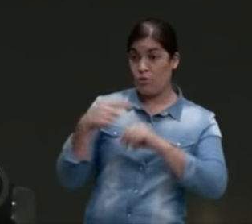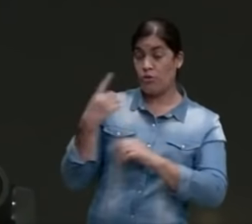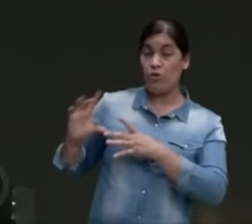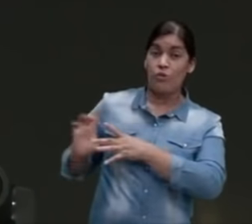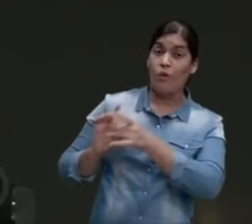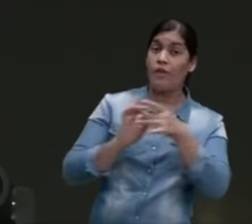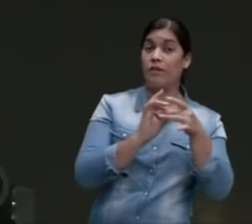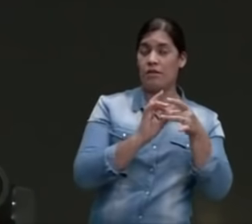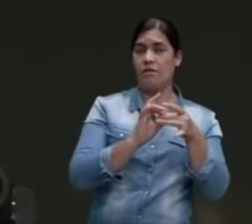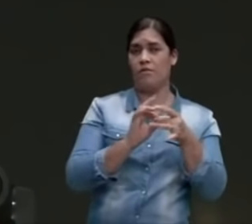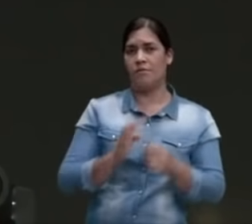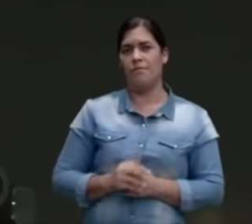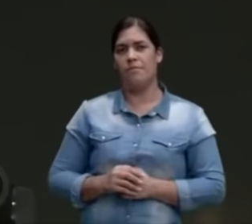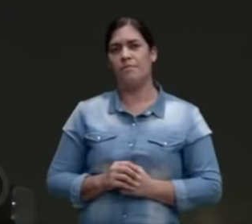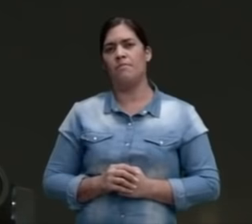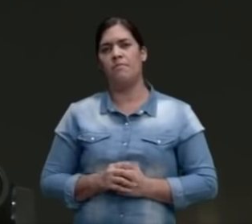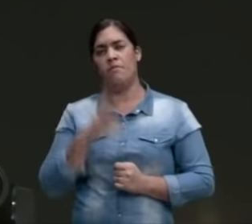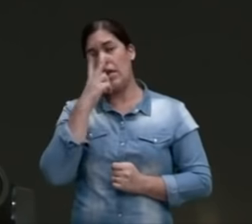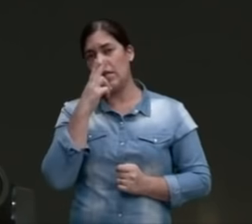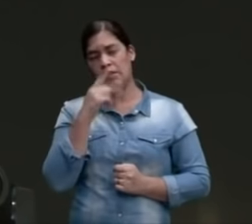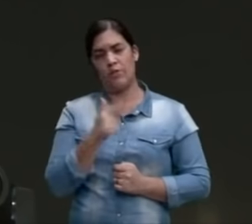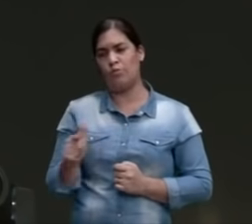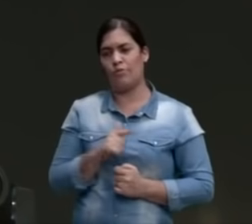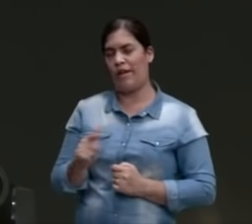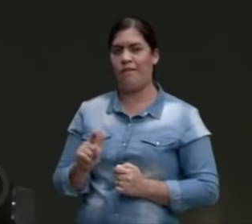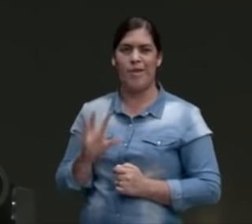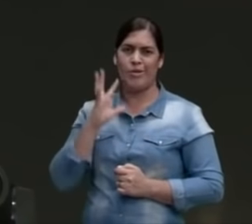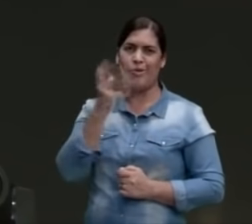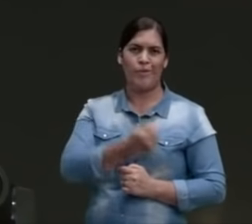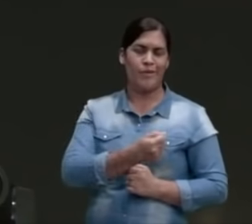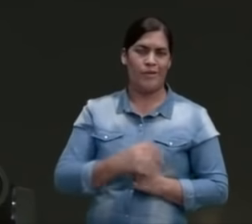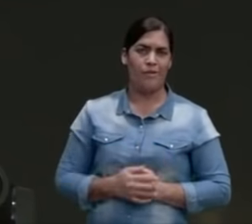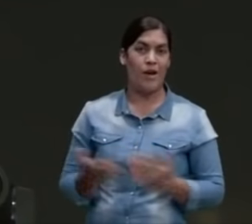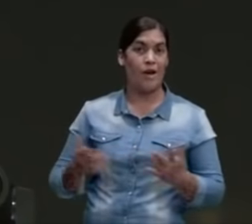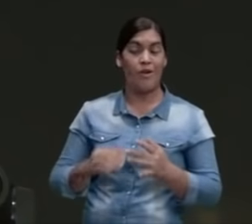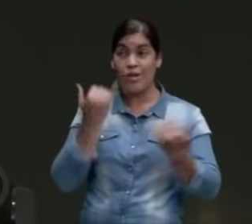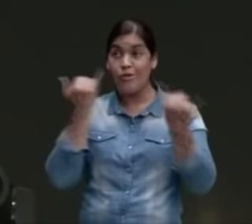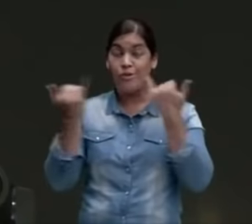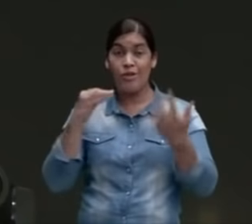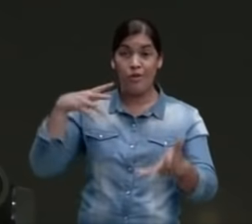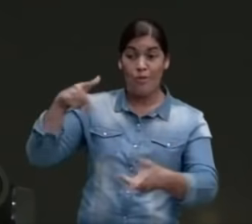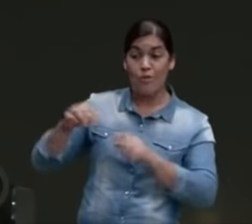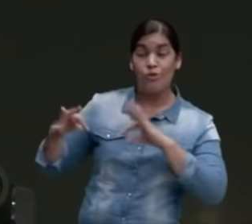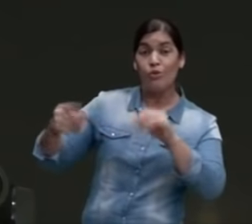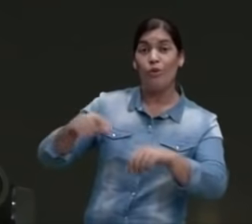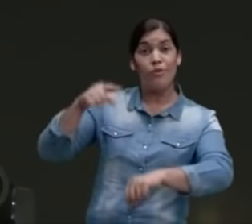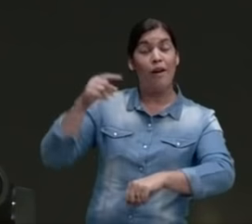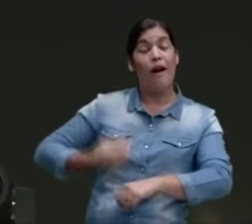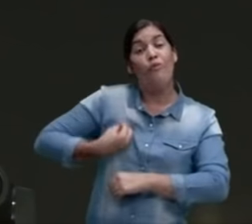conectados. Agora parece que já não tem mais saída. Agora você tem as notícias do mundo inteiro em tempo